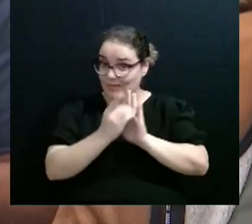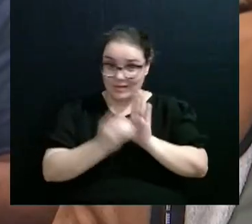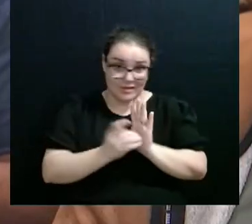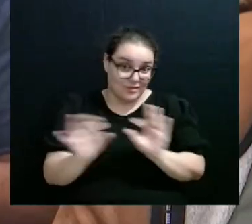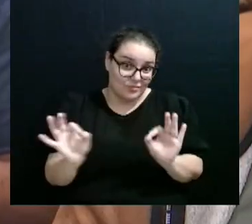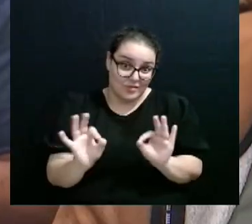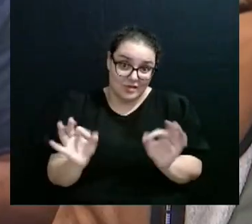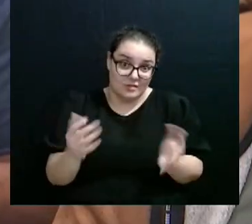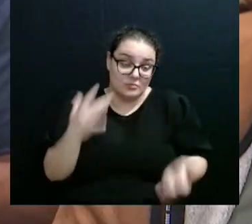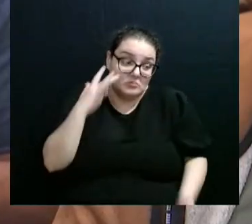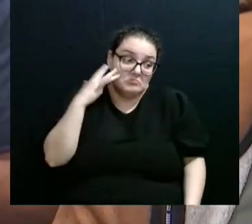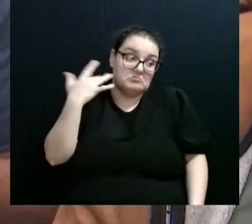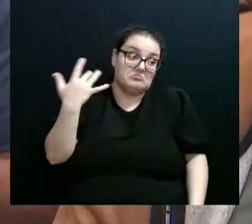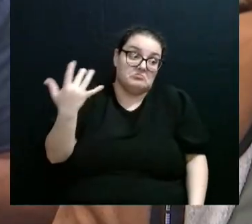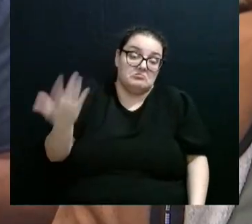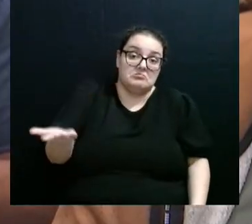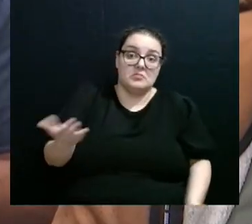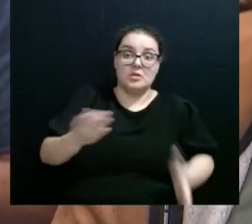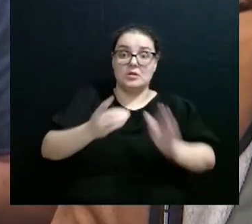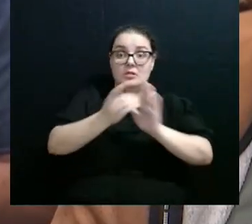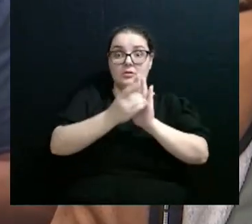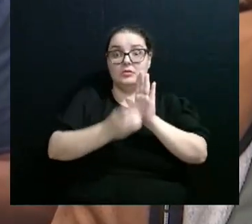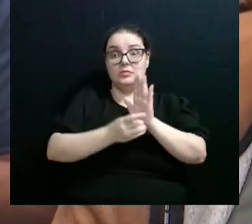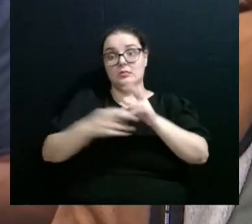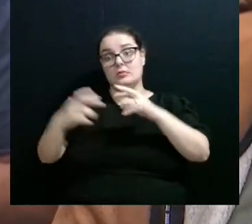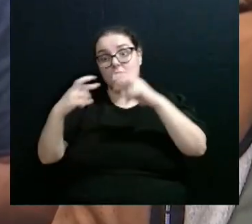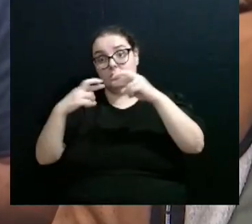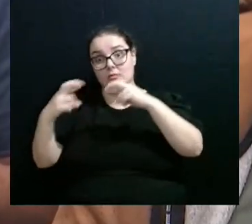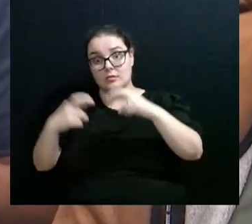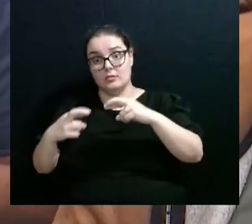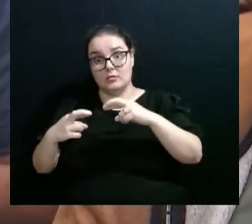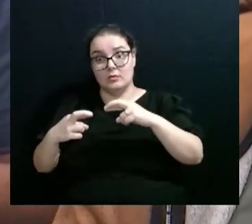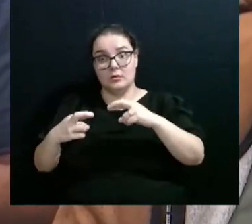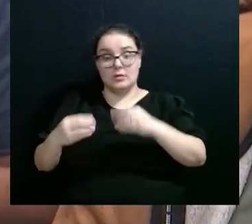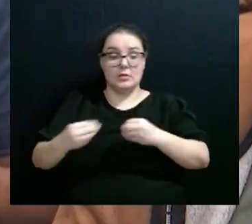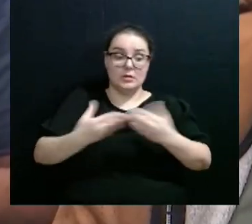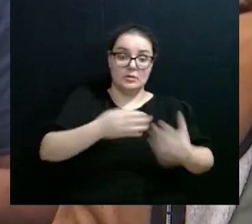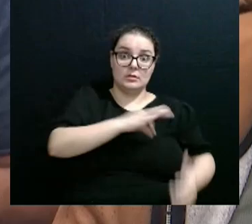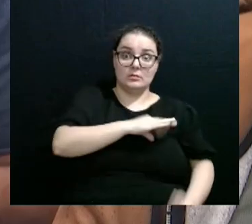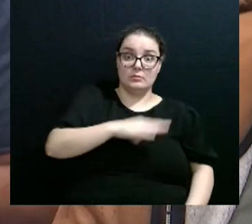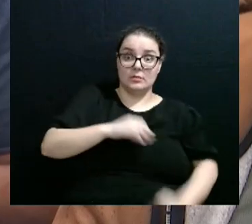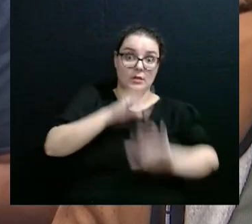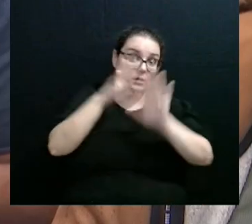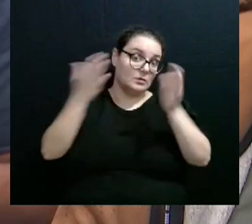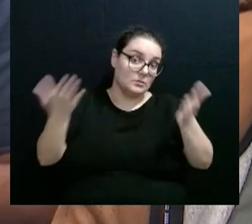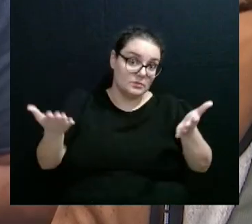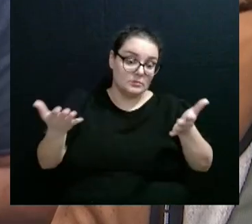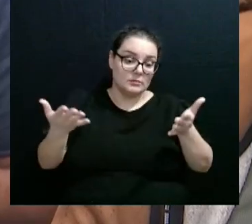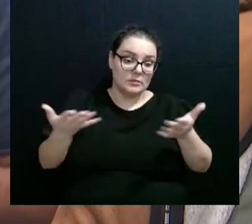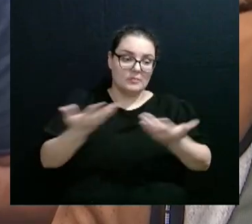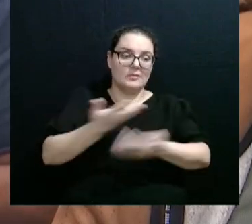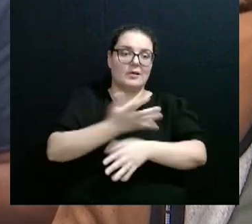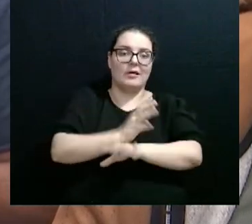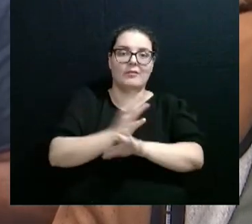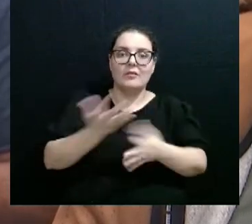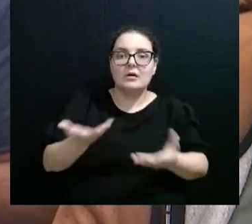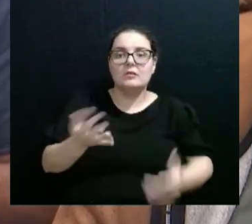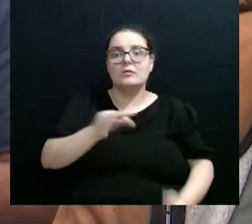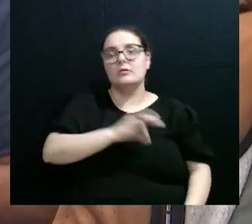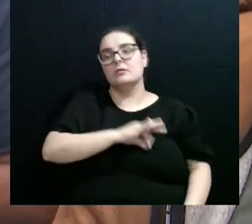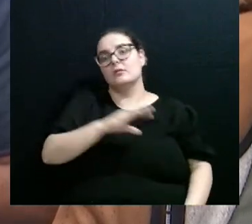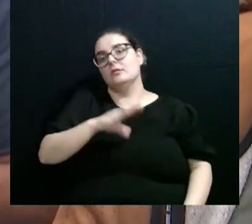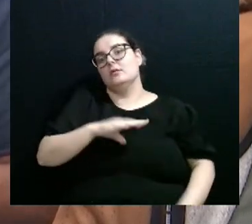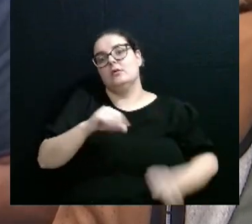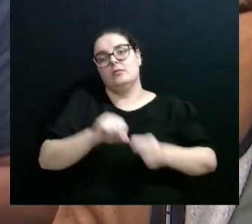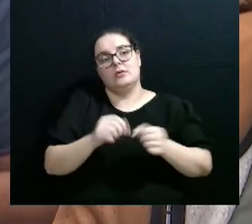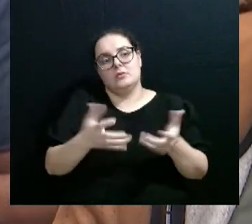se no decreto da fiscalização que passou para a guarda está claro. Então, fica meio vazio. O guarda faz o que quer, do jeito que quer.